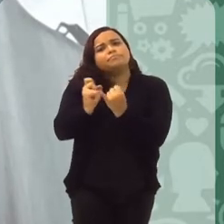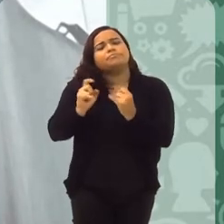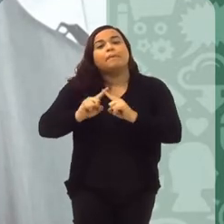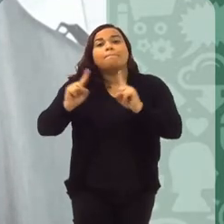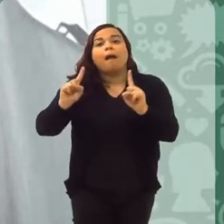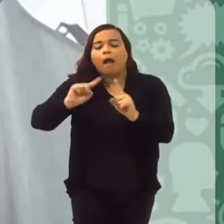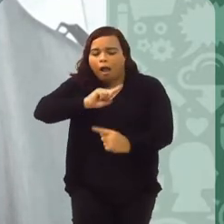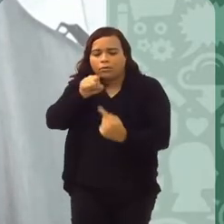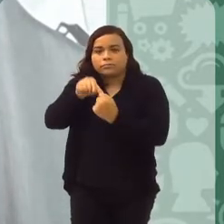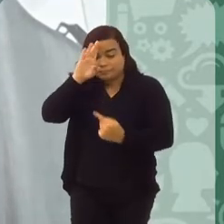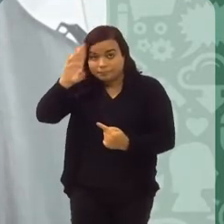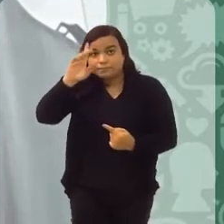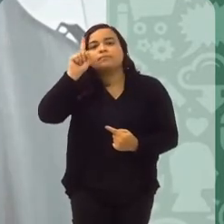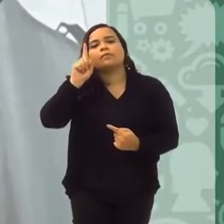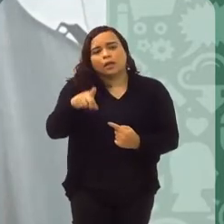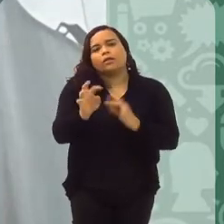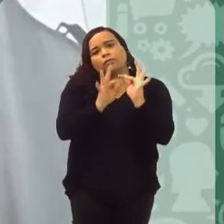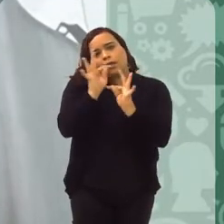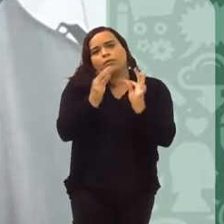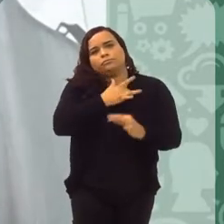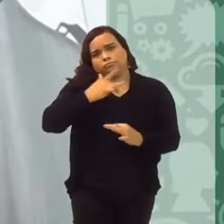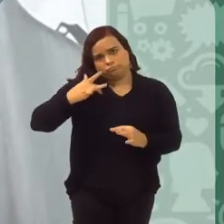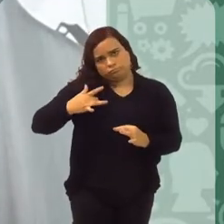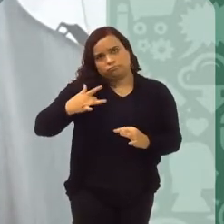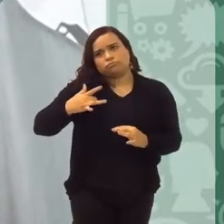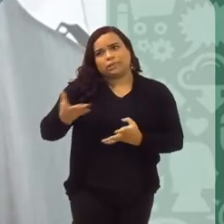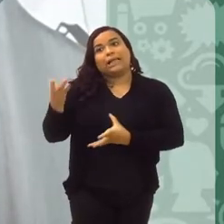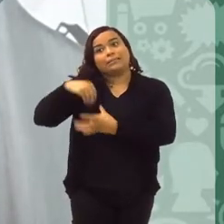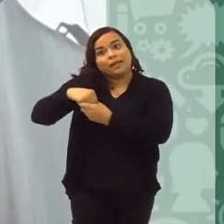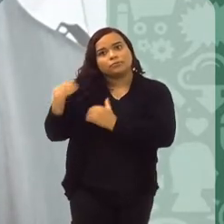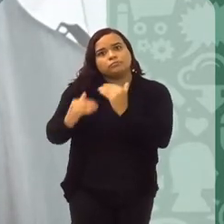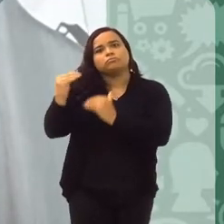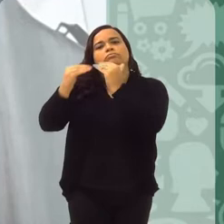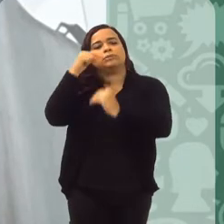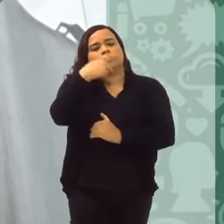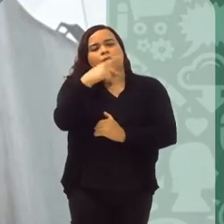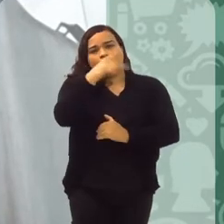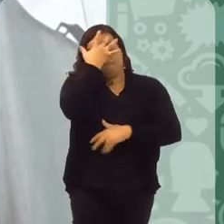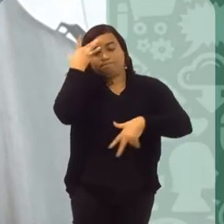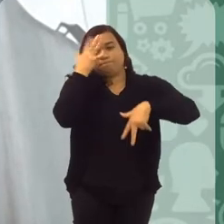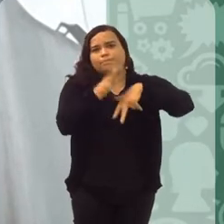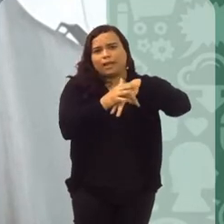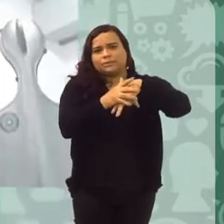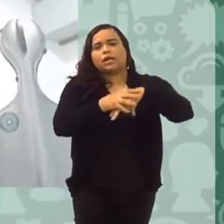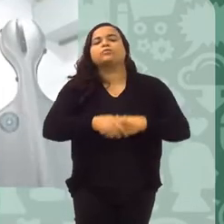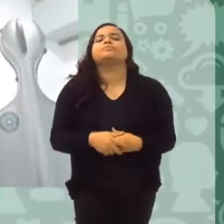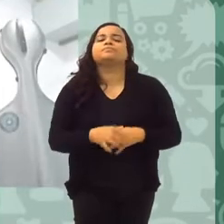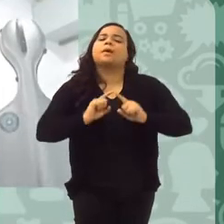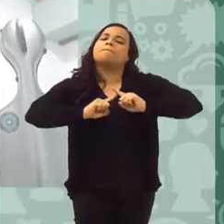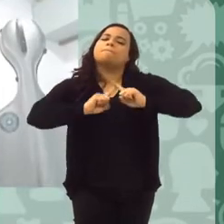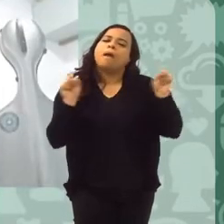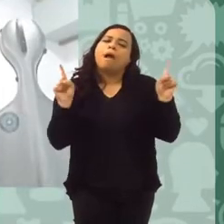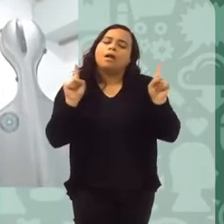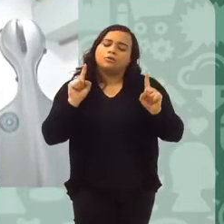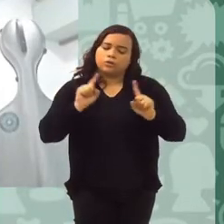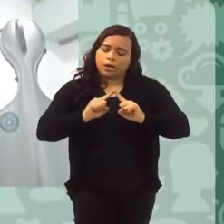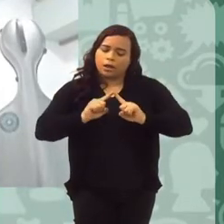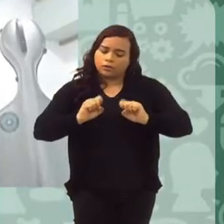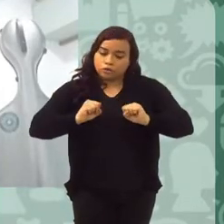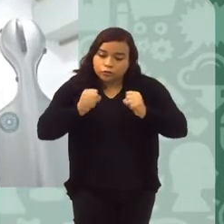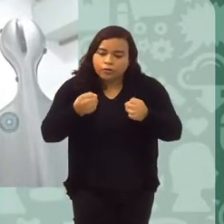ter uma finalidade artística dentro do desenvolvimento terapêutico do paciente, mas a função principal